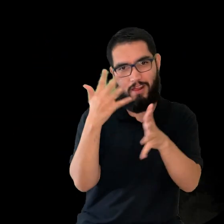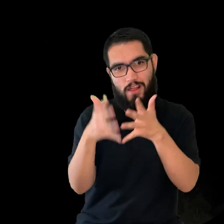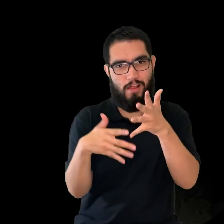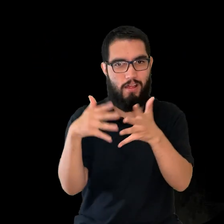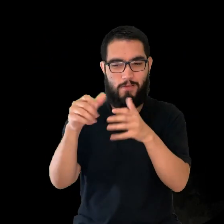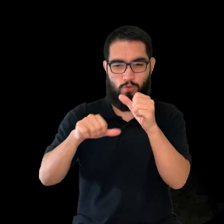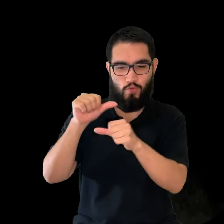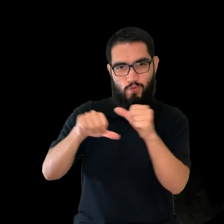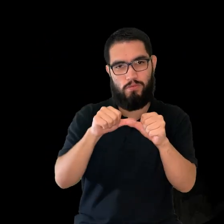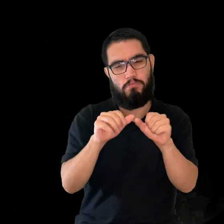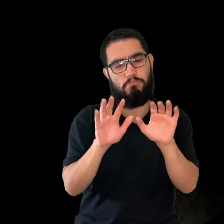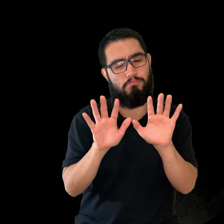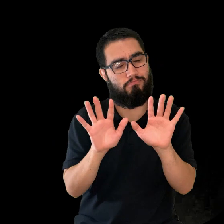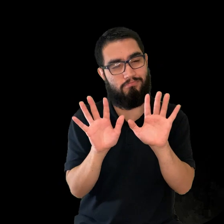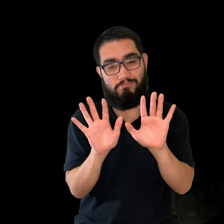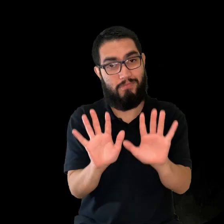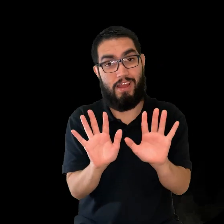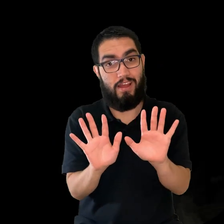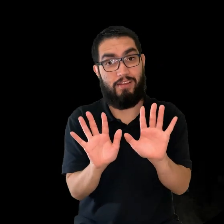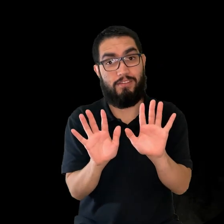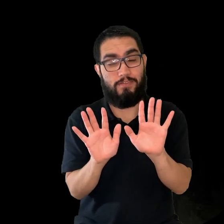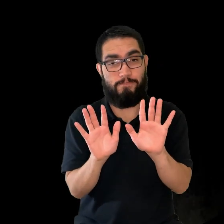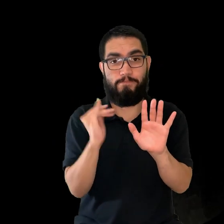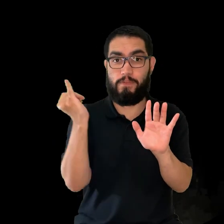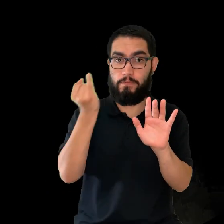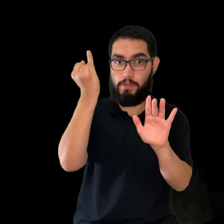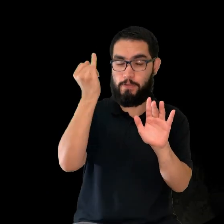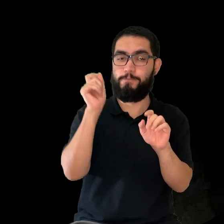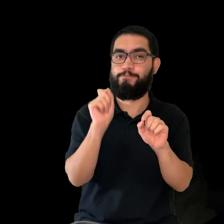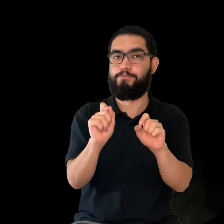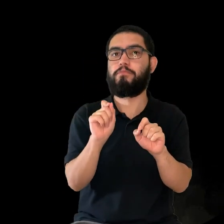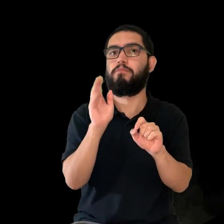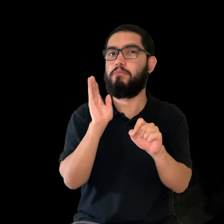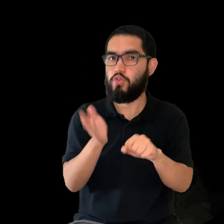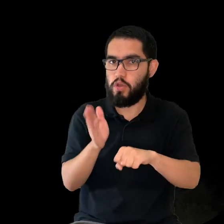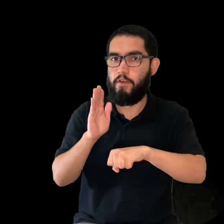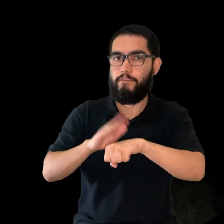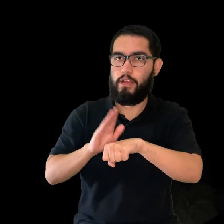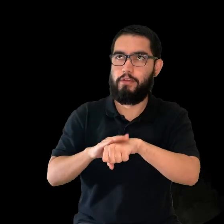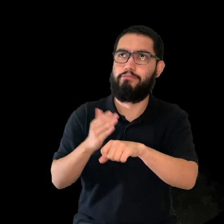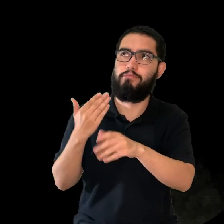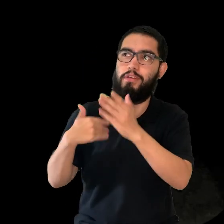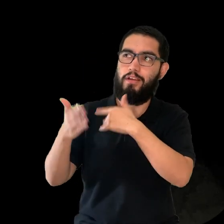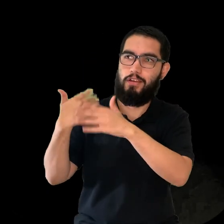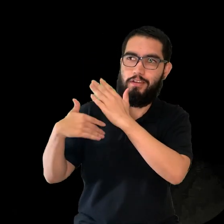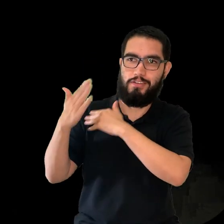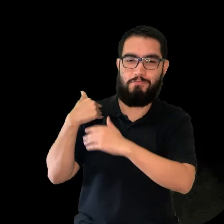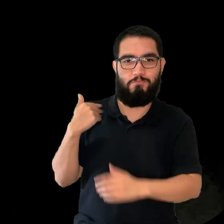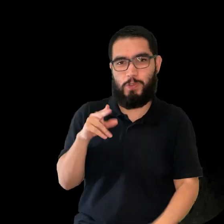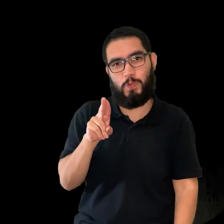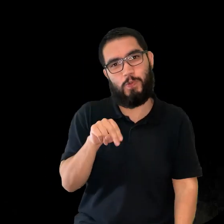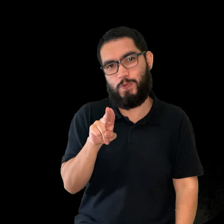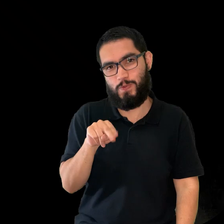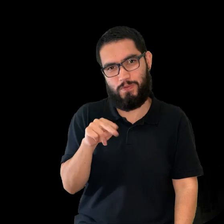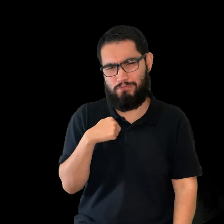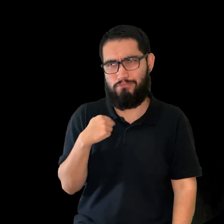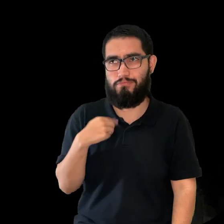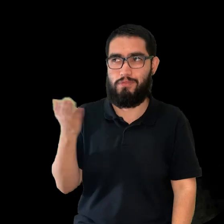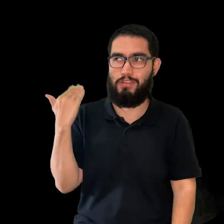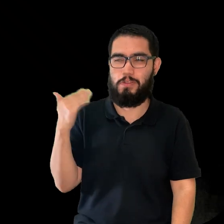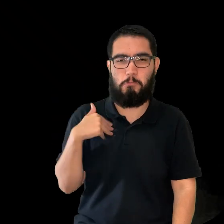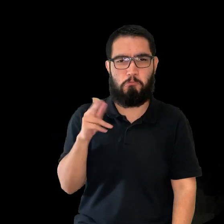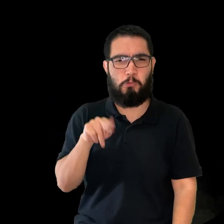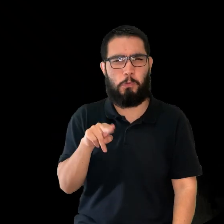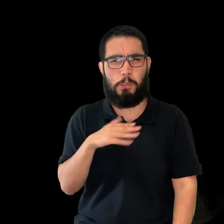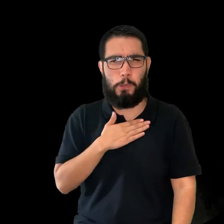alguma coisa assim. Mas eu acho muito interessante e importante, né? Quem já fez, né? No passado, eu nunca fiz,